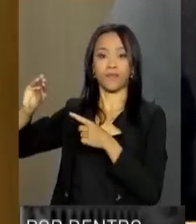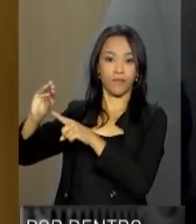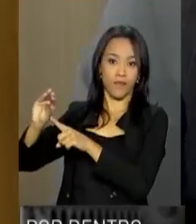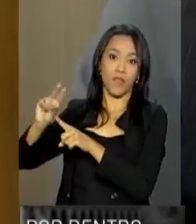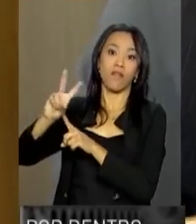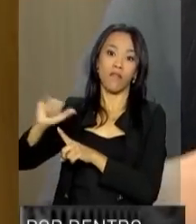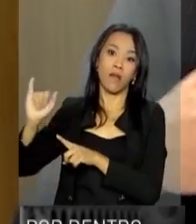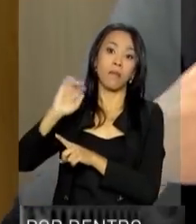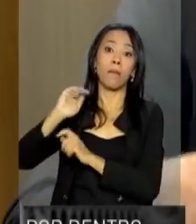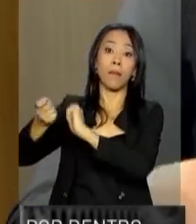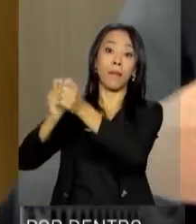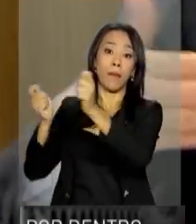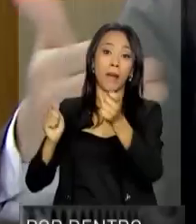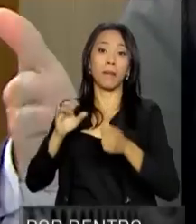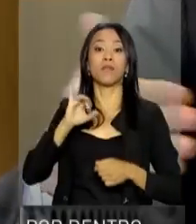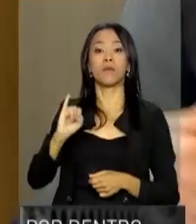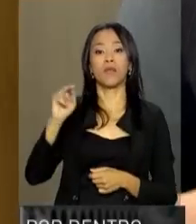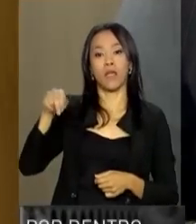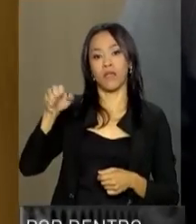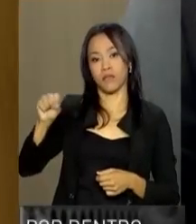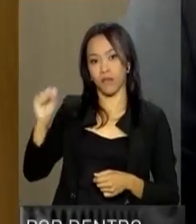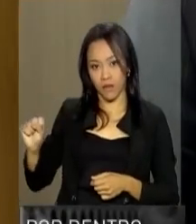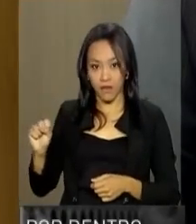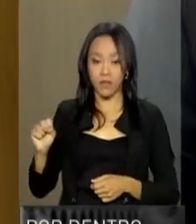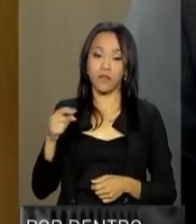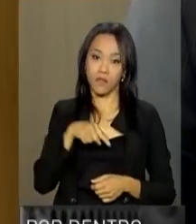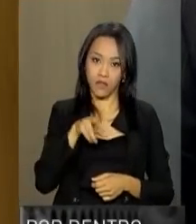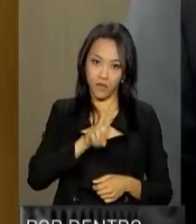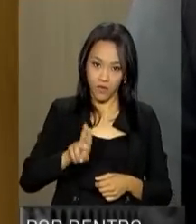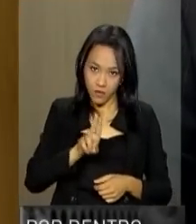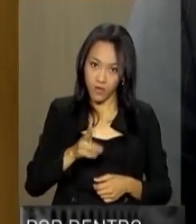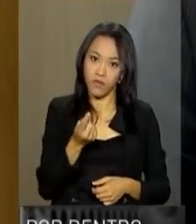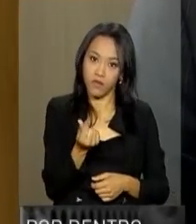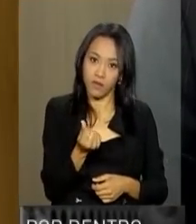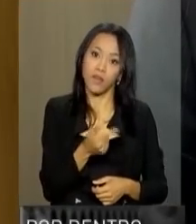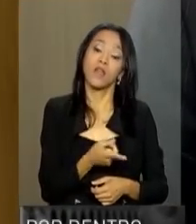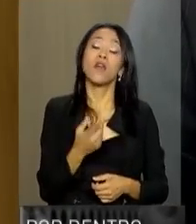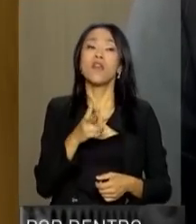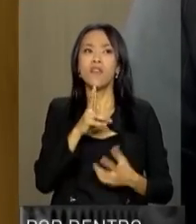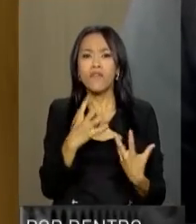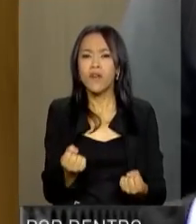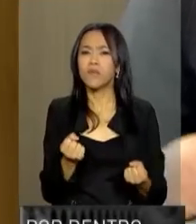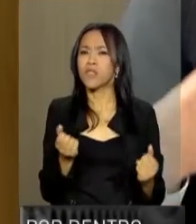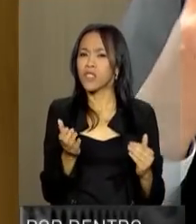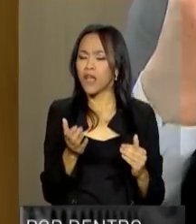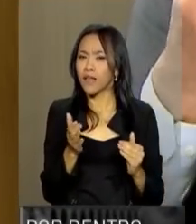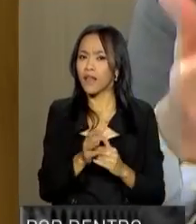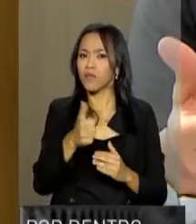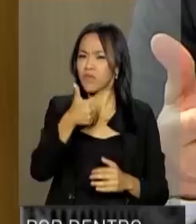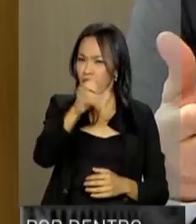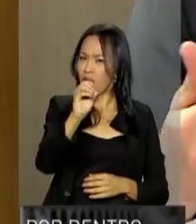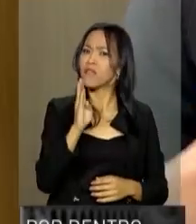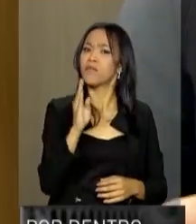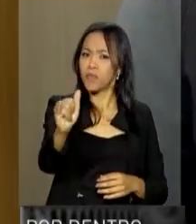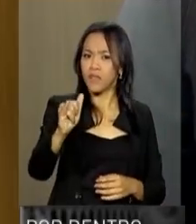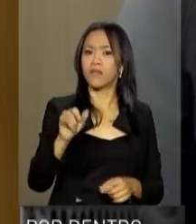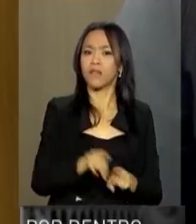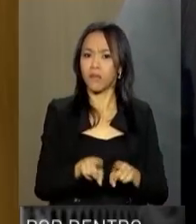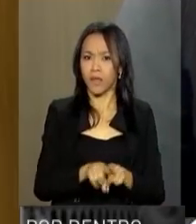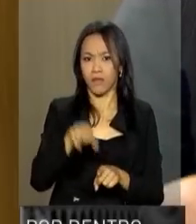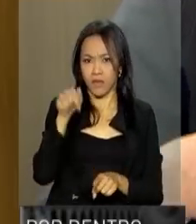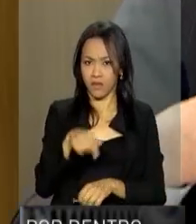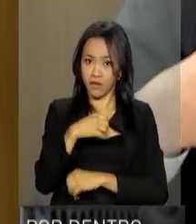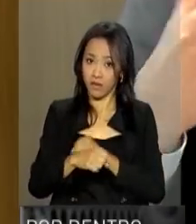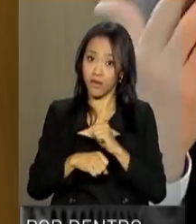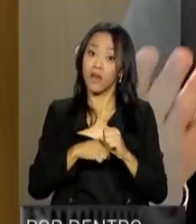da previdência e esse ano nós vamos chegar aí a mais de 10 bilhões de reais da economia então no no bolsa família não